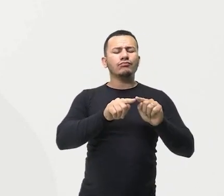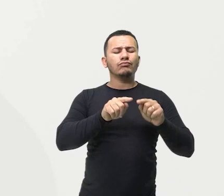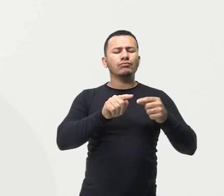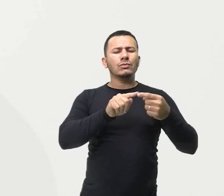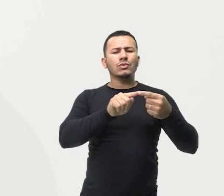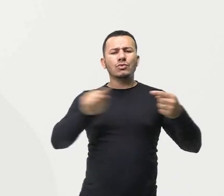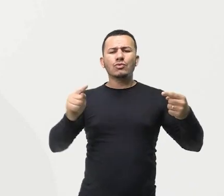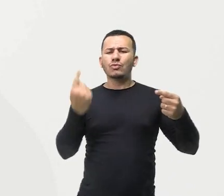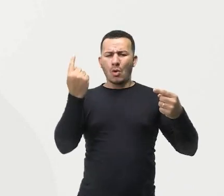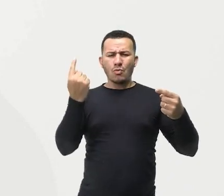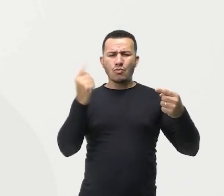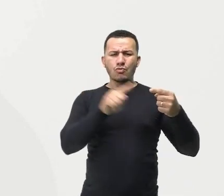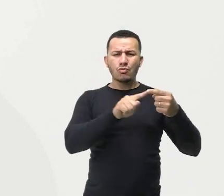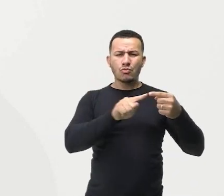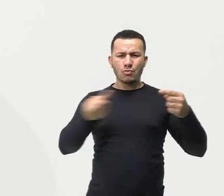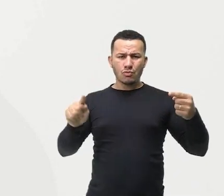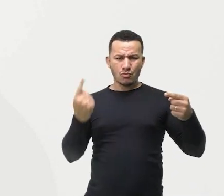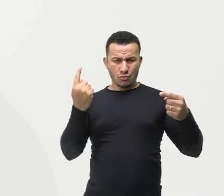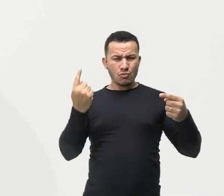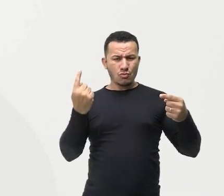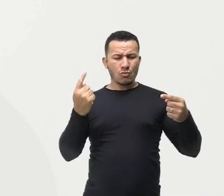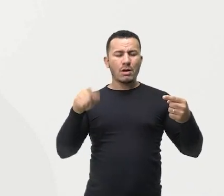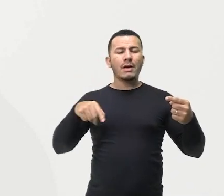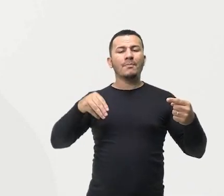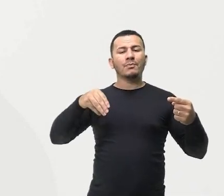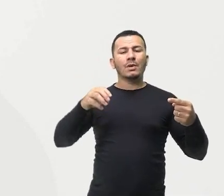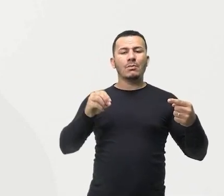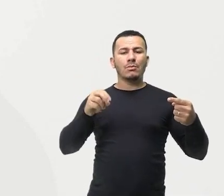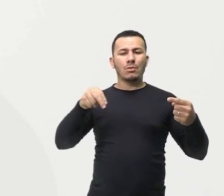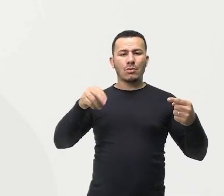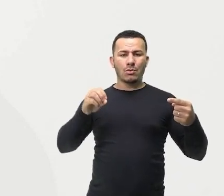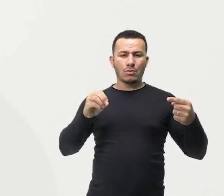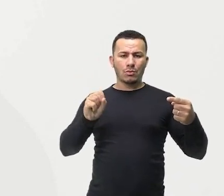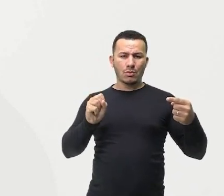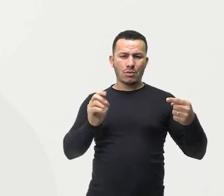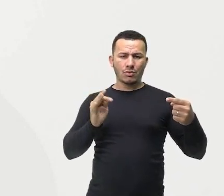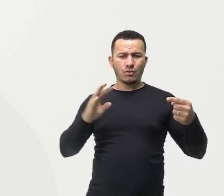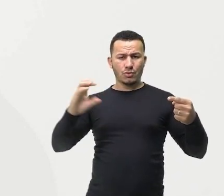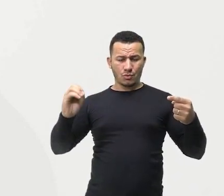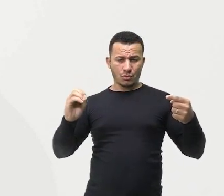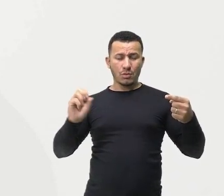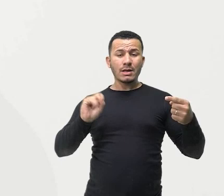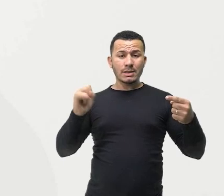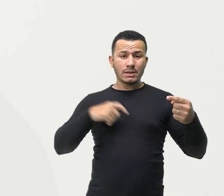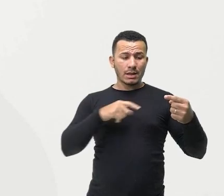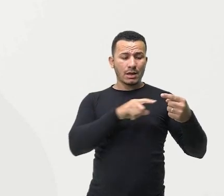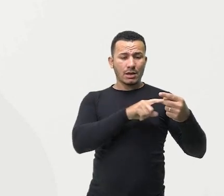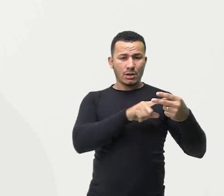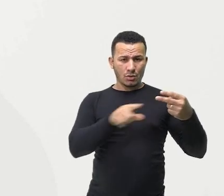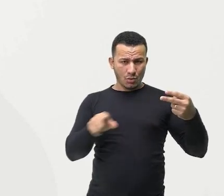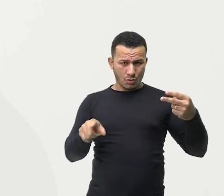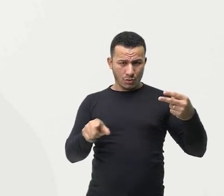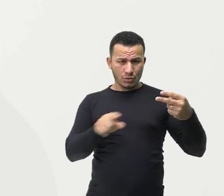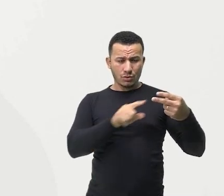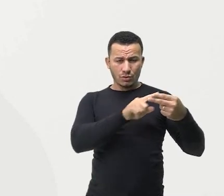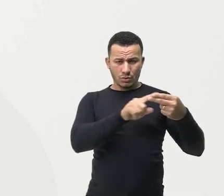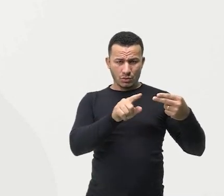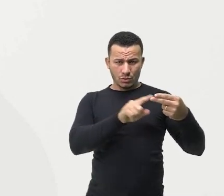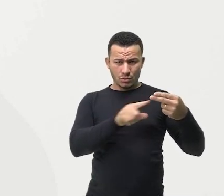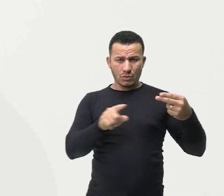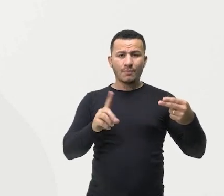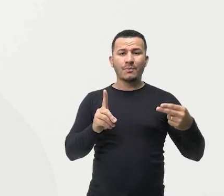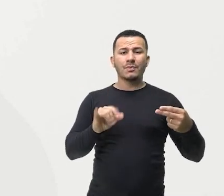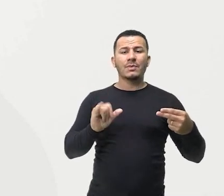vamos chamar de monóstico. Uma estrofe que é monóstico, certo? Se eu tiver 2 versos em uma estrofe, eu vou chamar